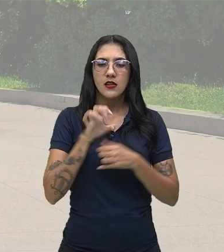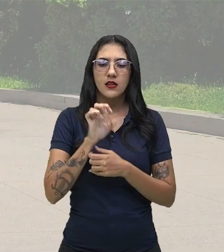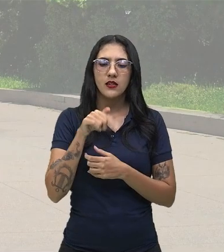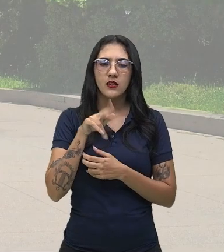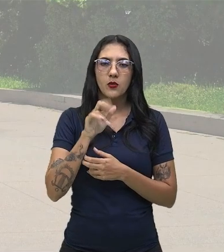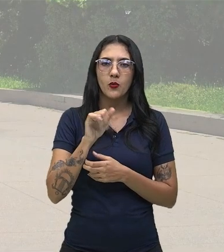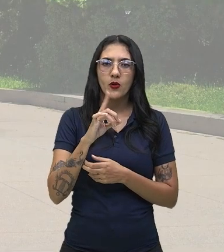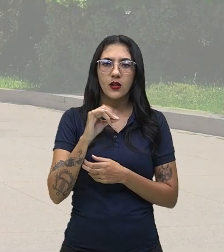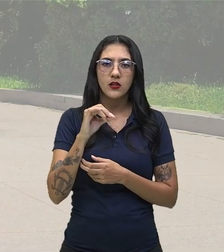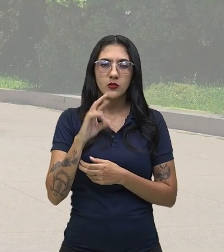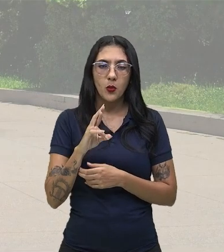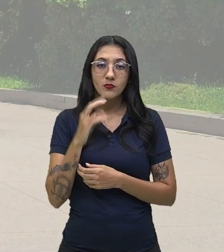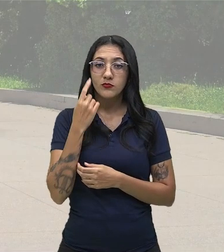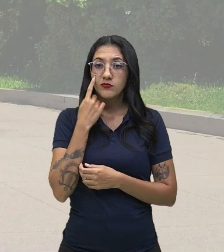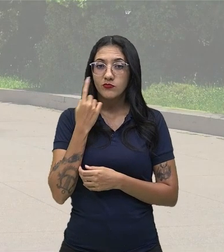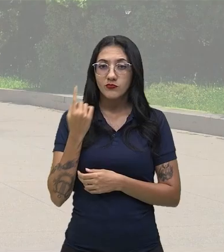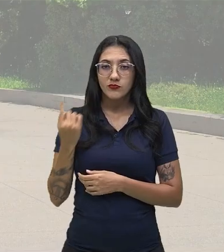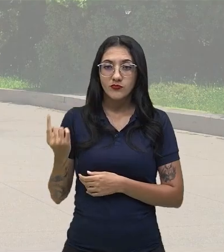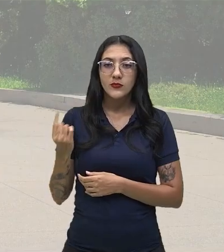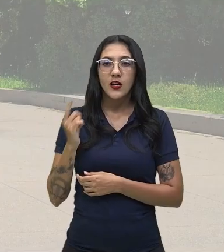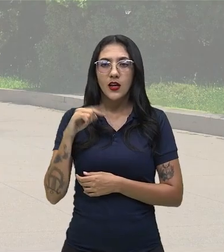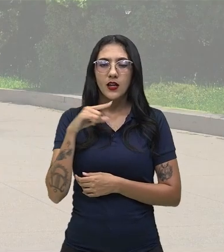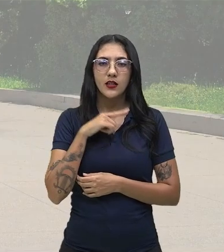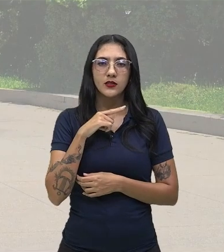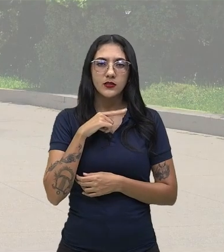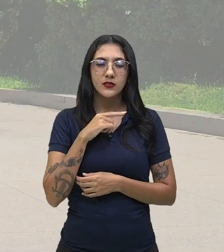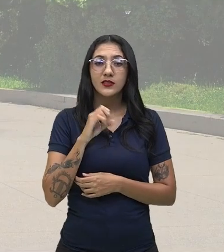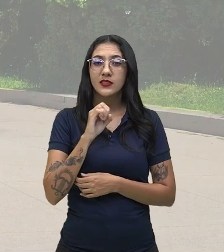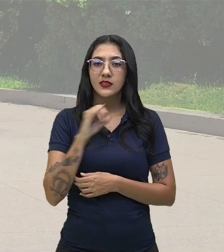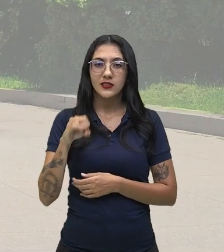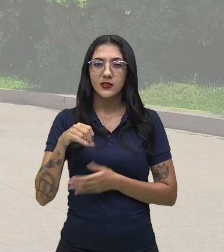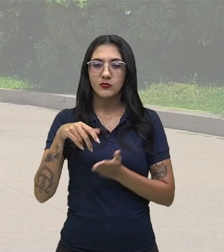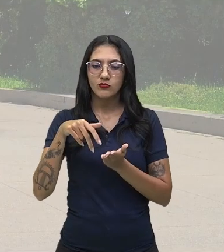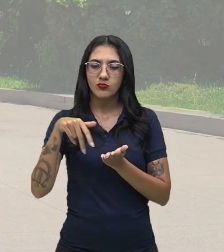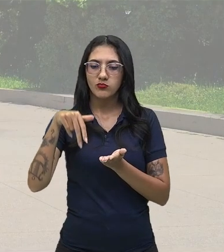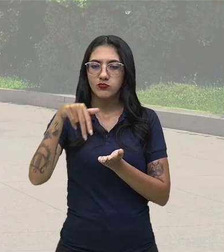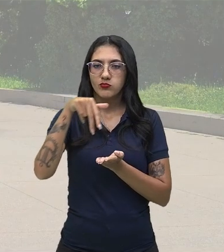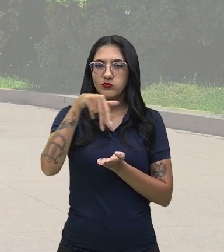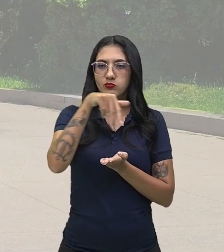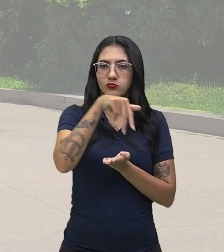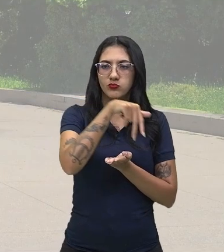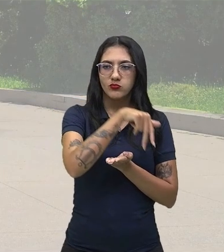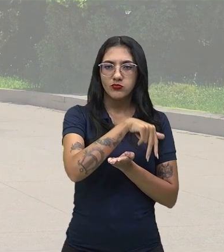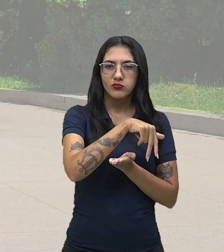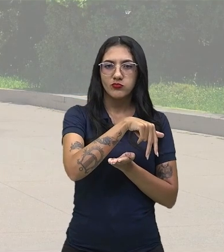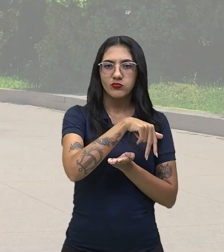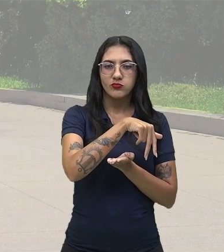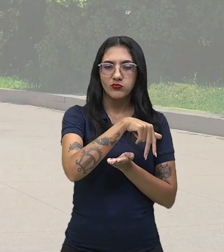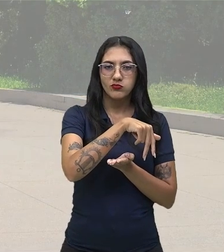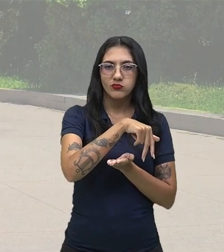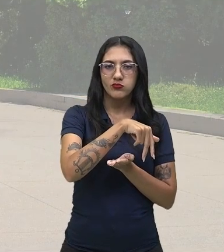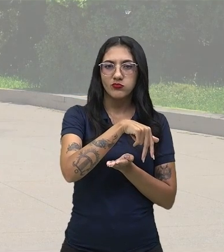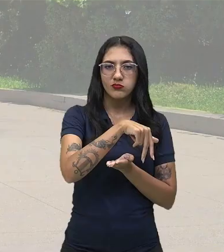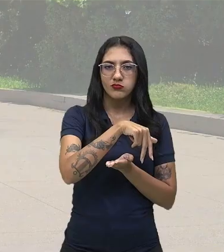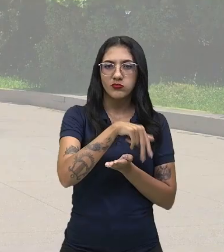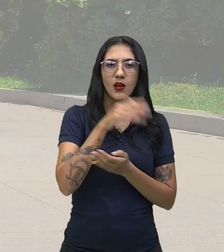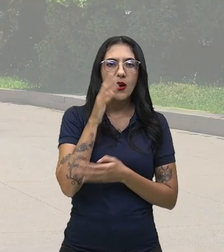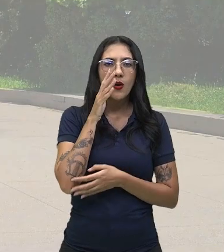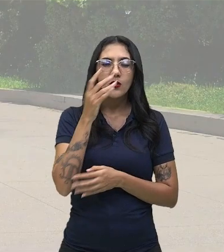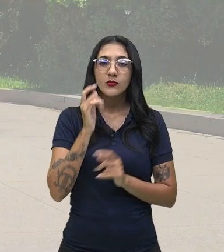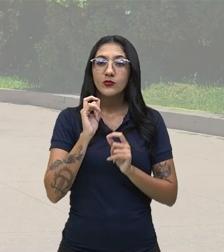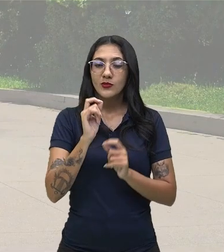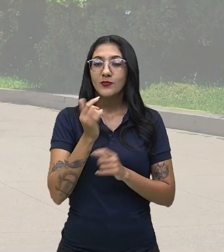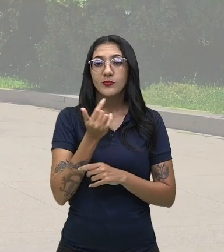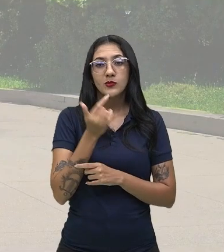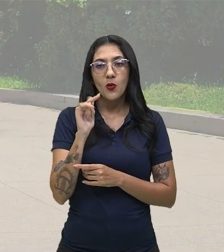estou nesse momento no hemisfério. Se eu der alguns poucos passos, eu vou estar no